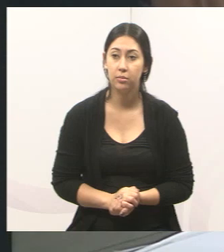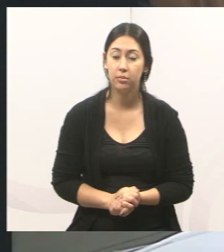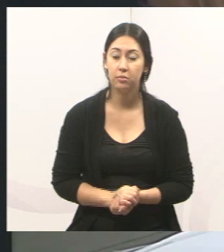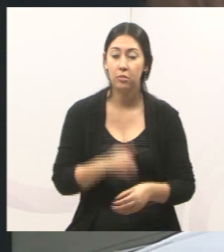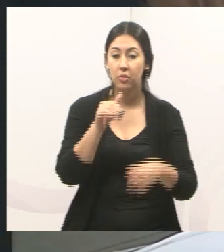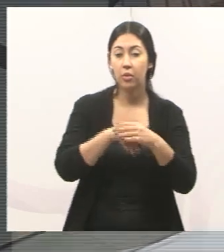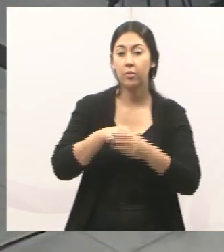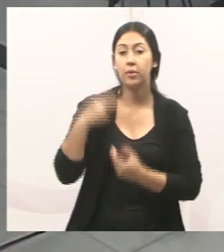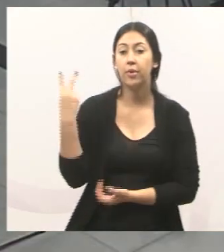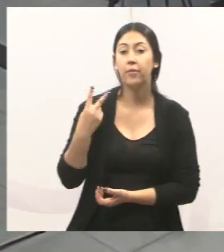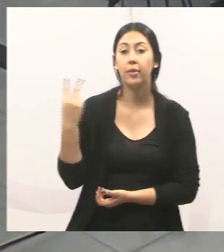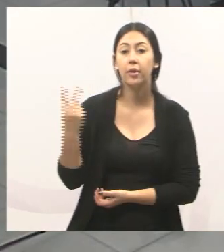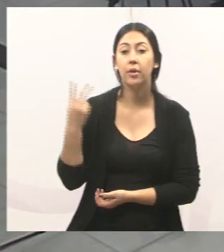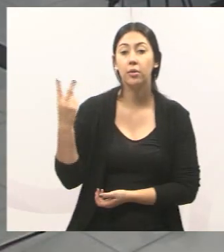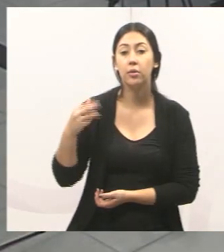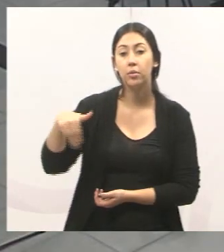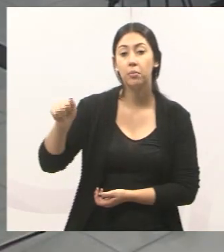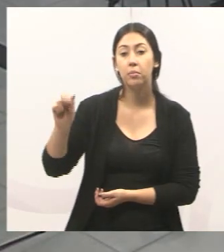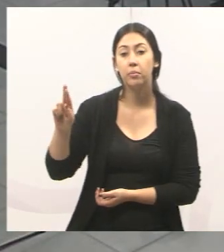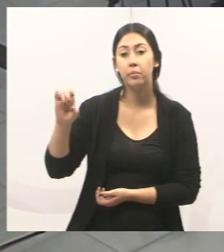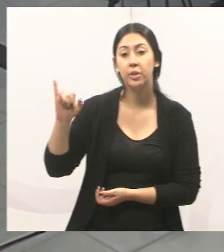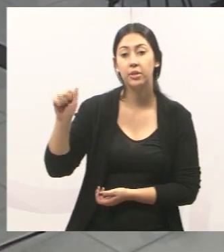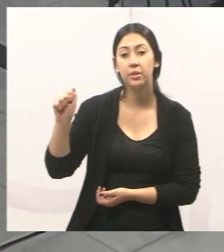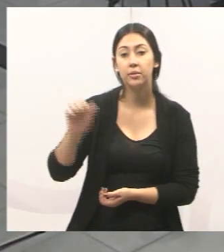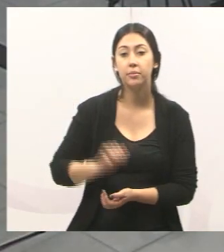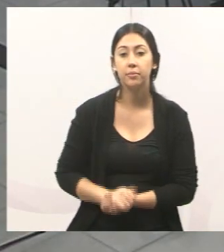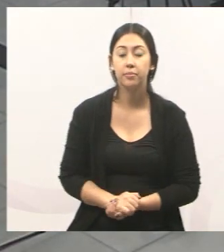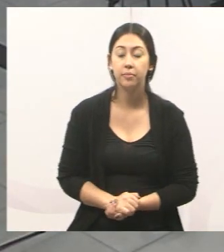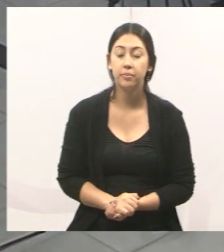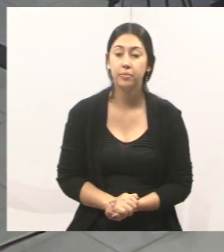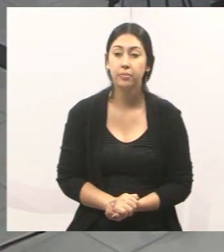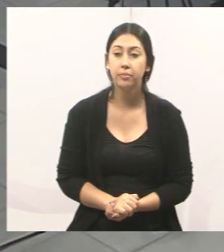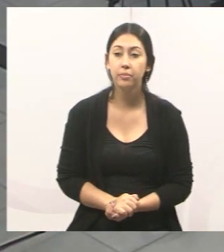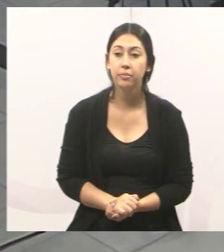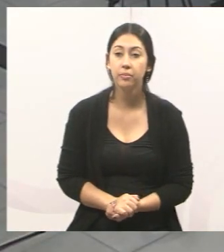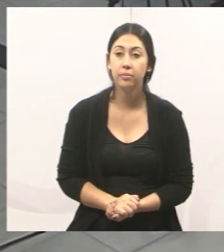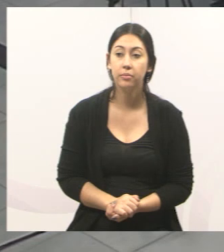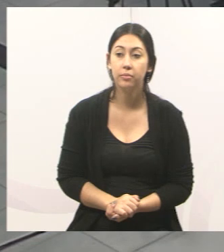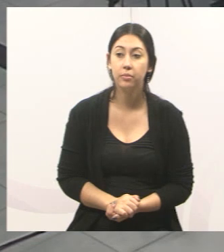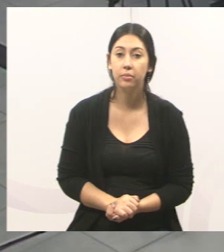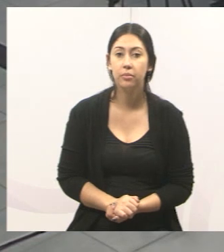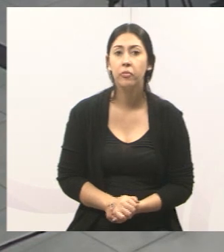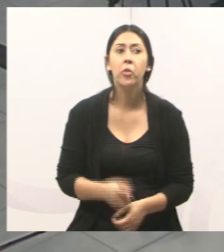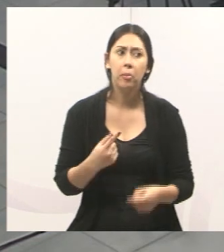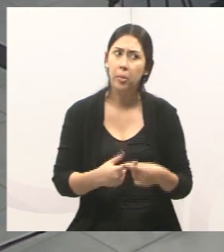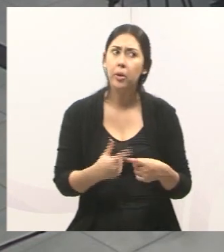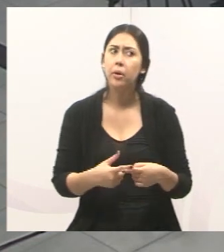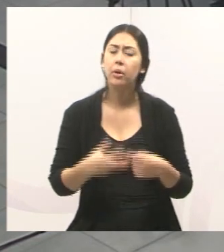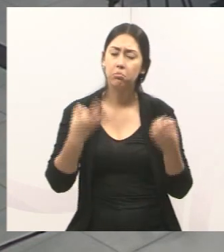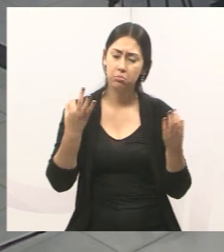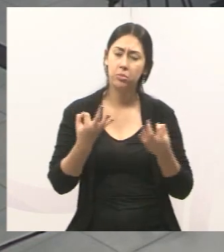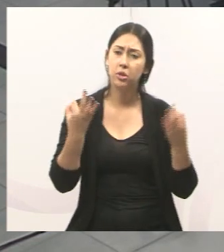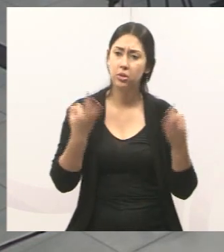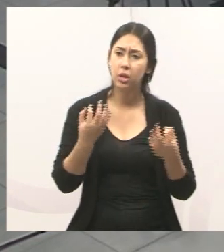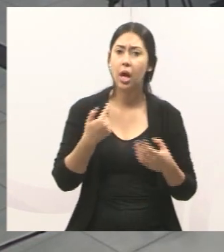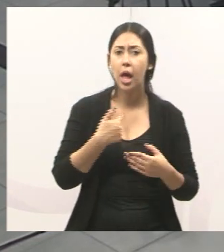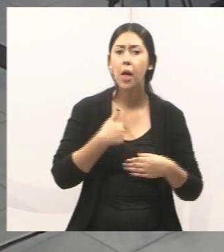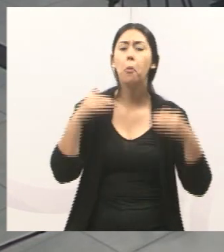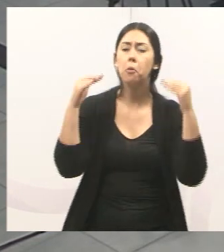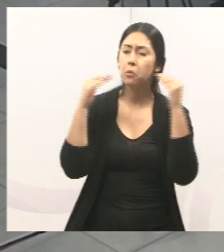Como vota a vereadora doutora Márcia Santos? Por coerência, sou